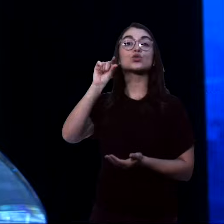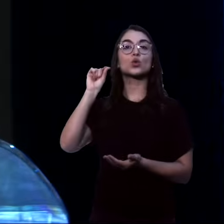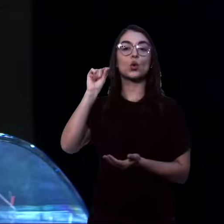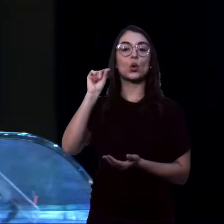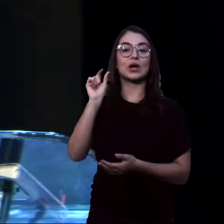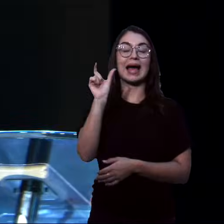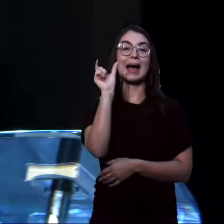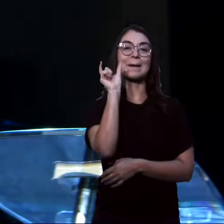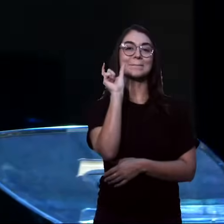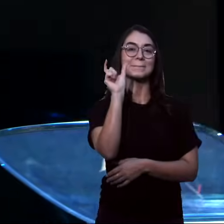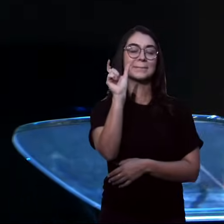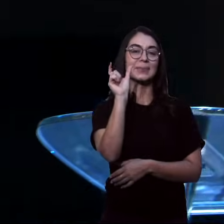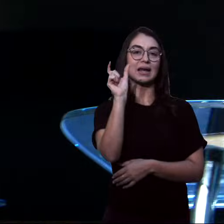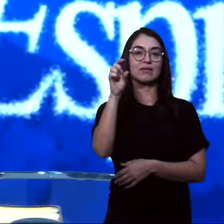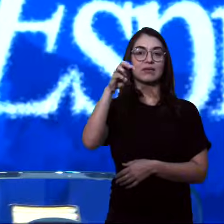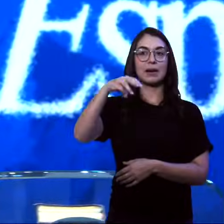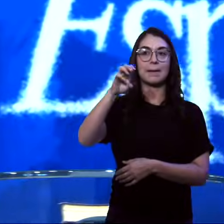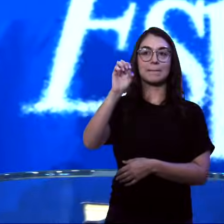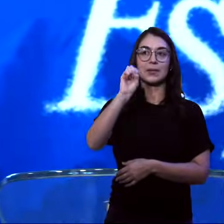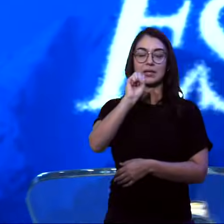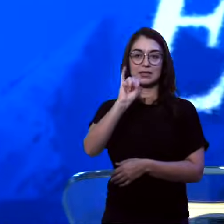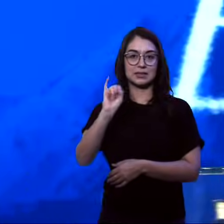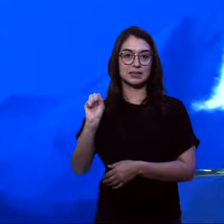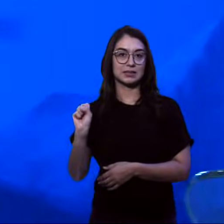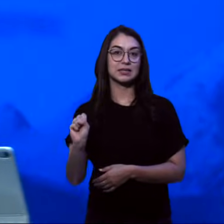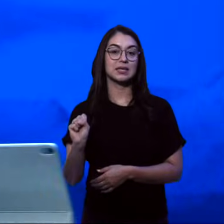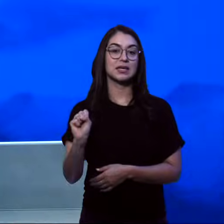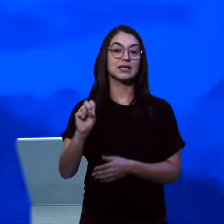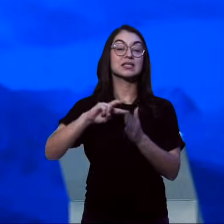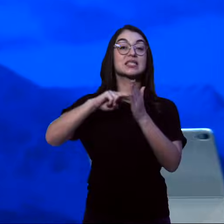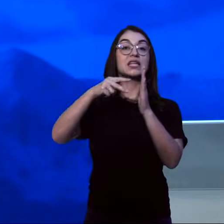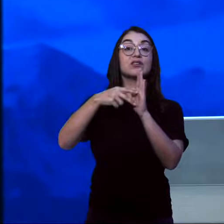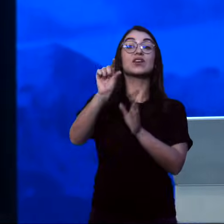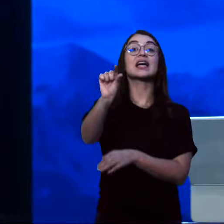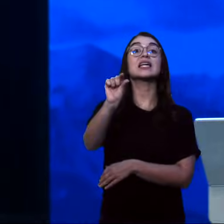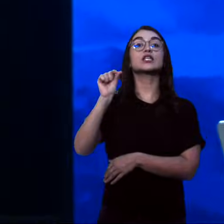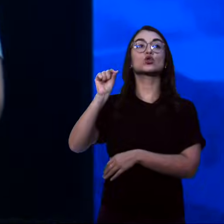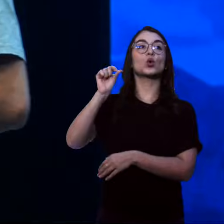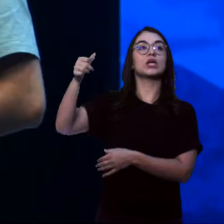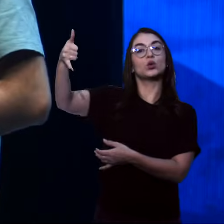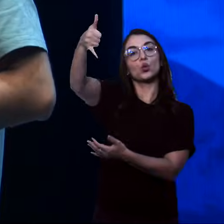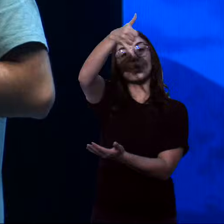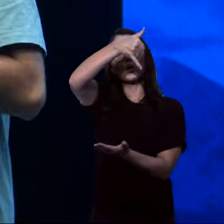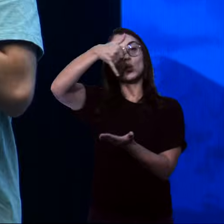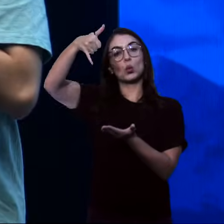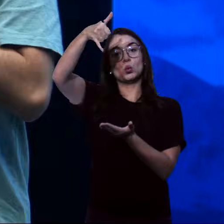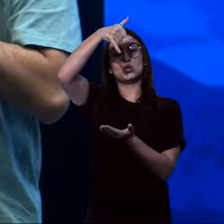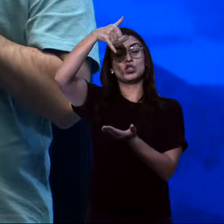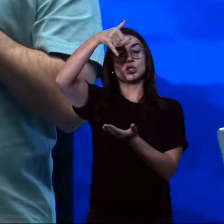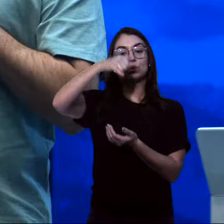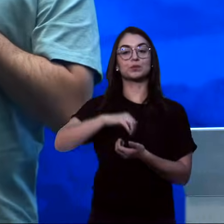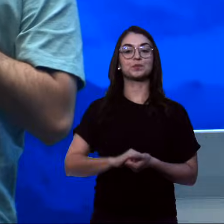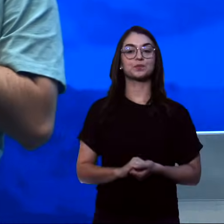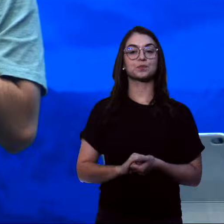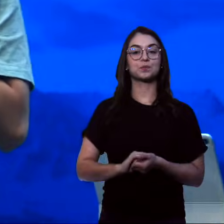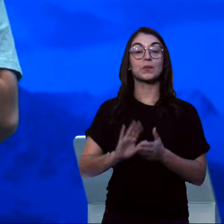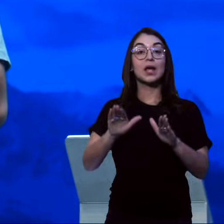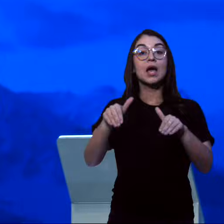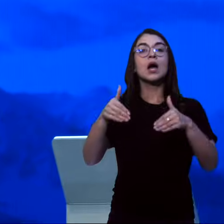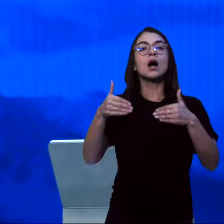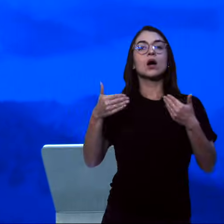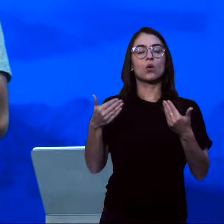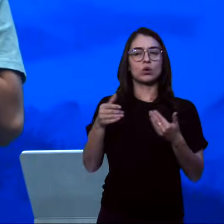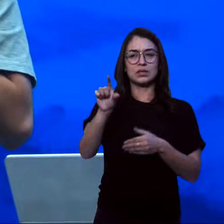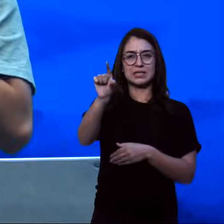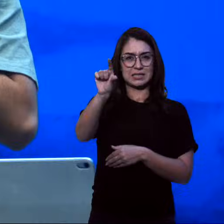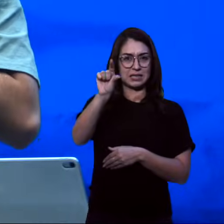palavra Messias e Cristo significam escolhido, ungido. Quando eles queriam escolher alguém